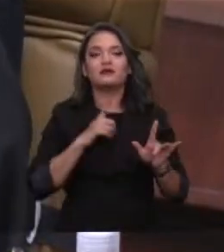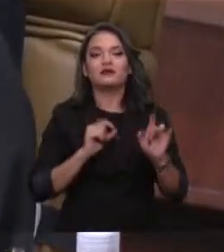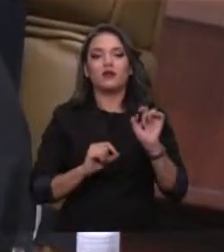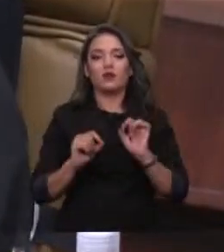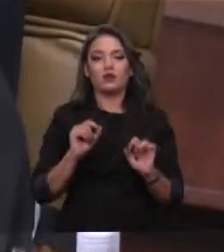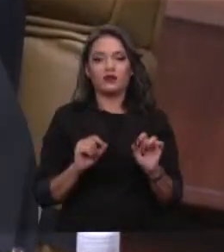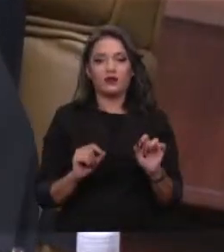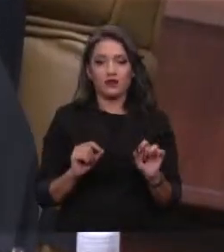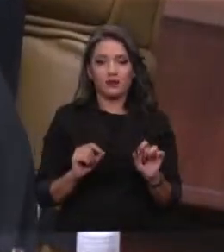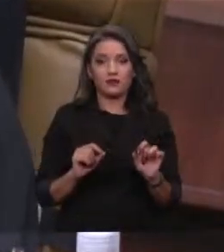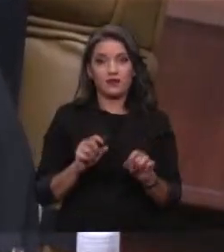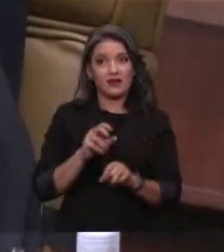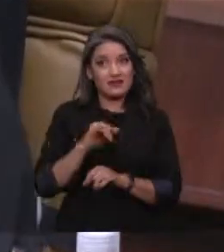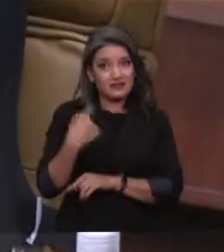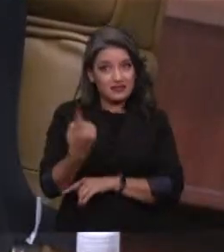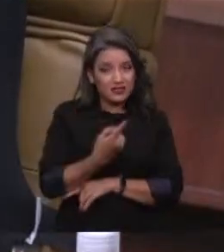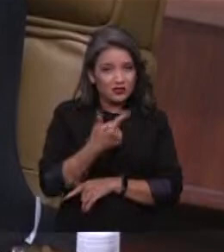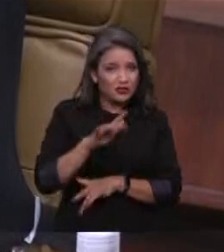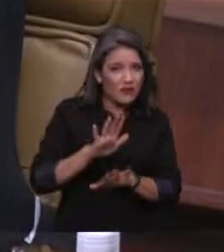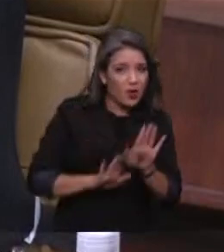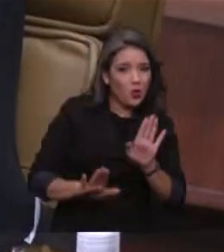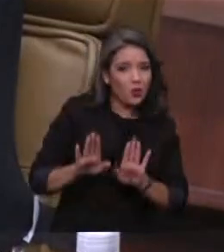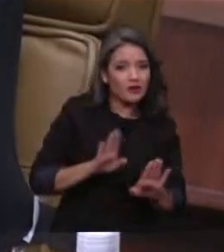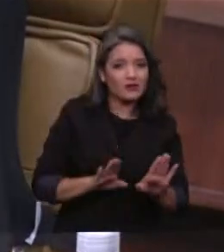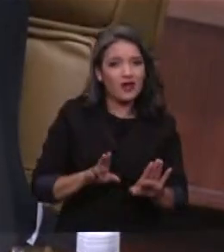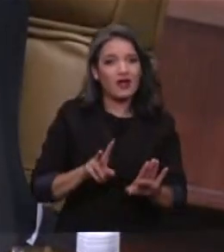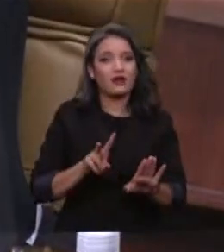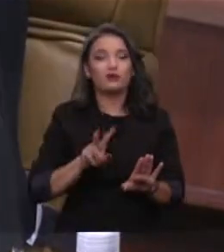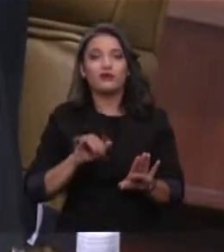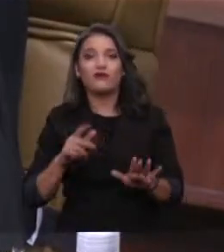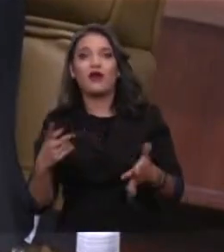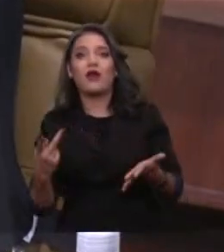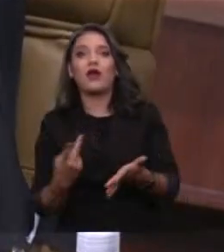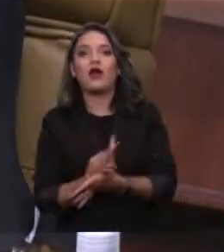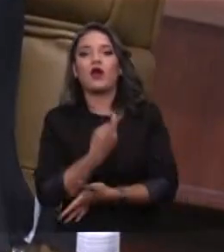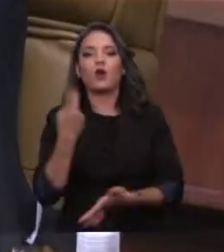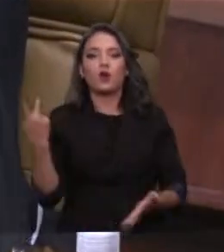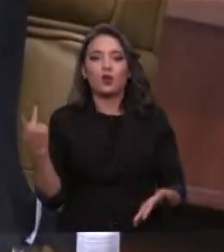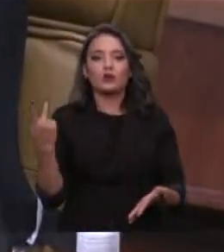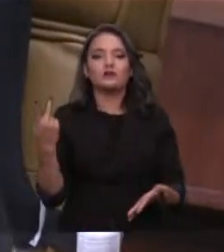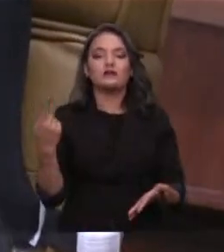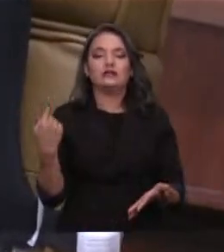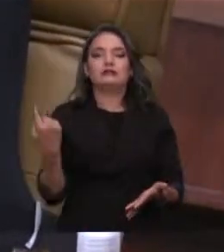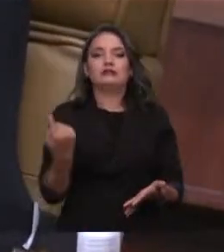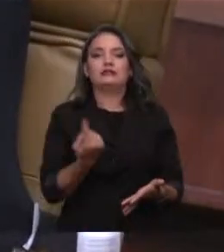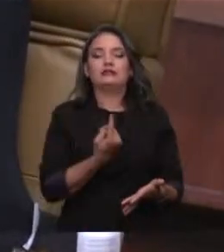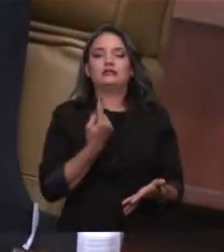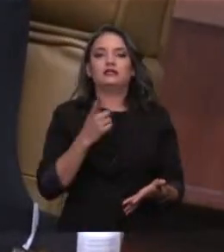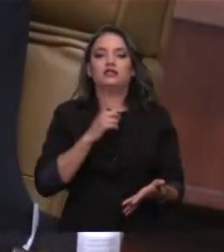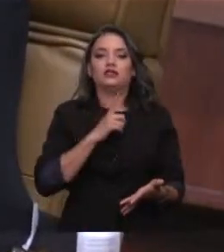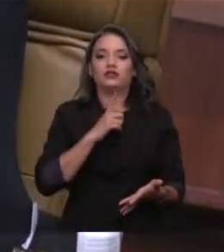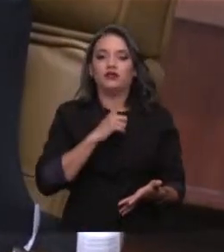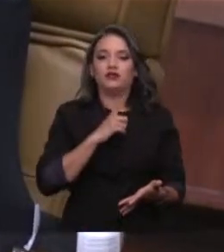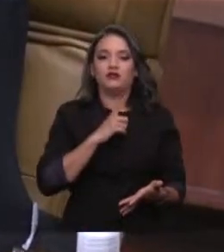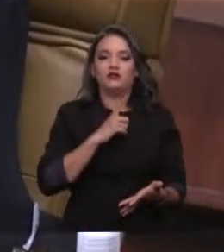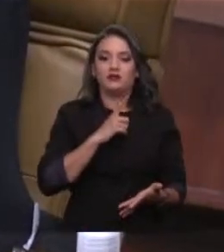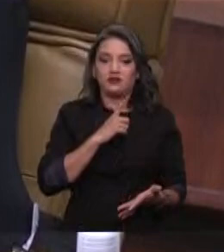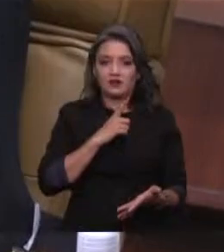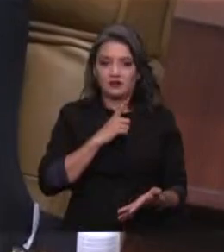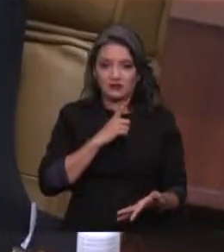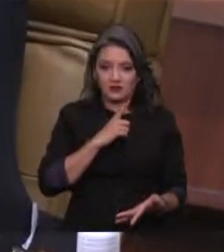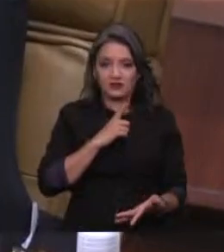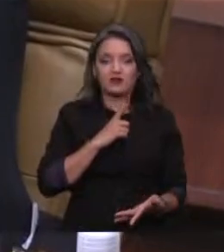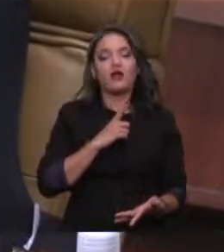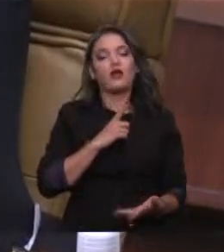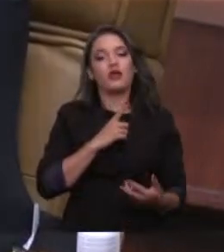que, se nós não tomarmos cuidados, ora com acerto, ora com desacerto, a gente corre esse risco de promovermos